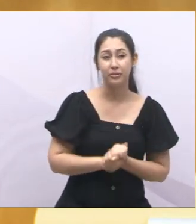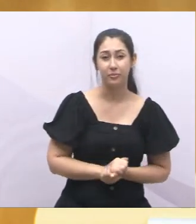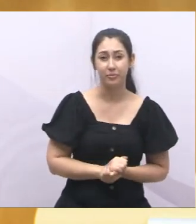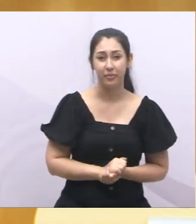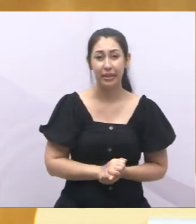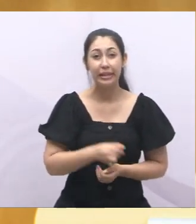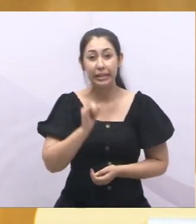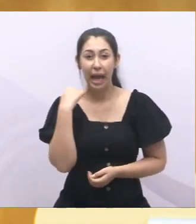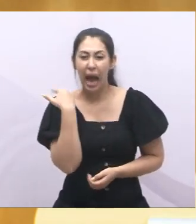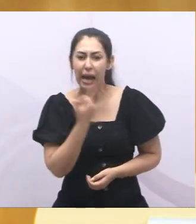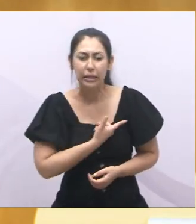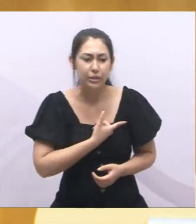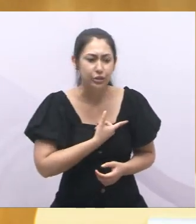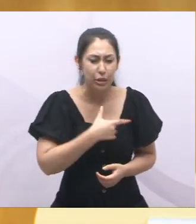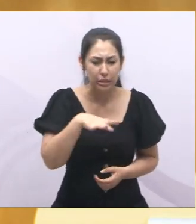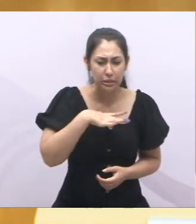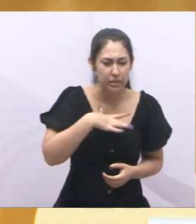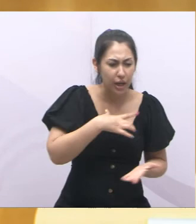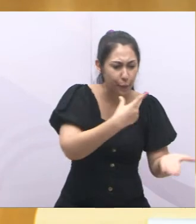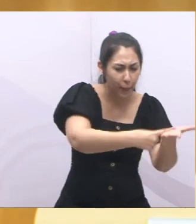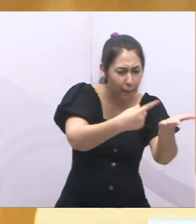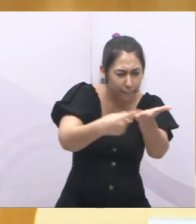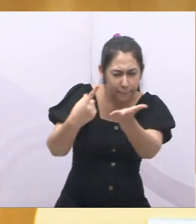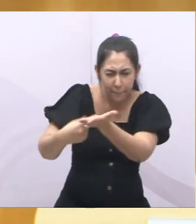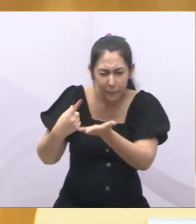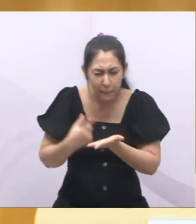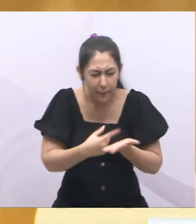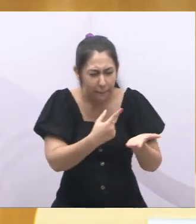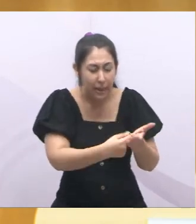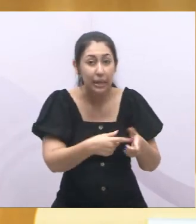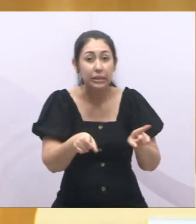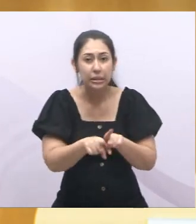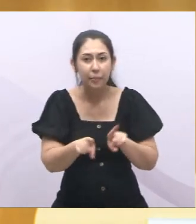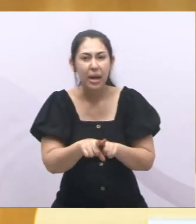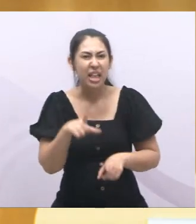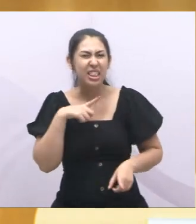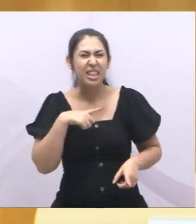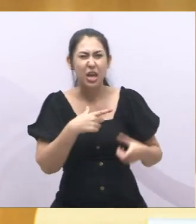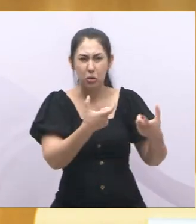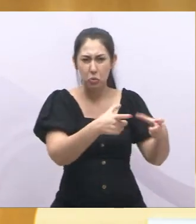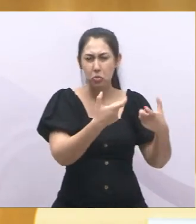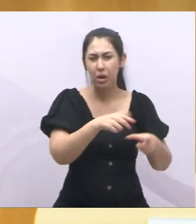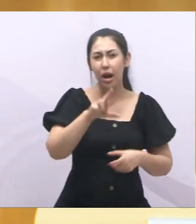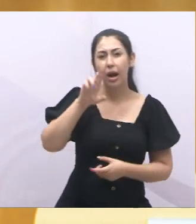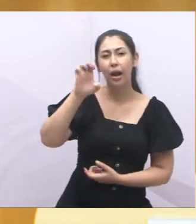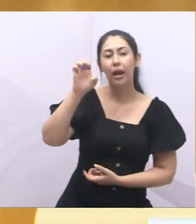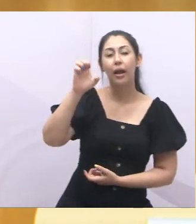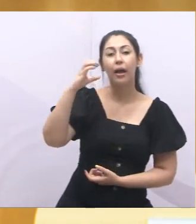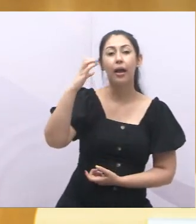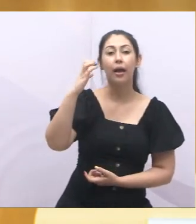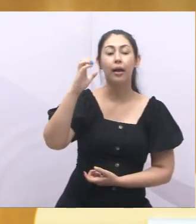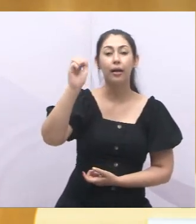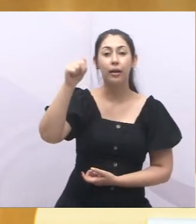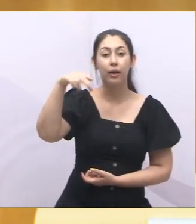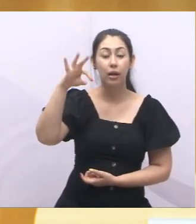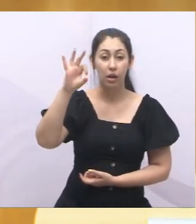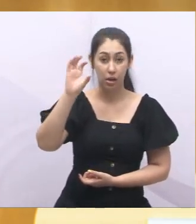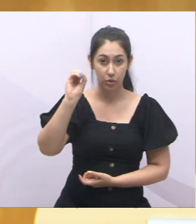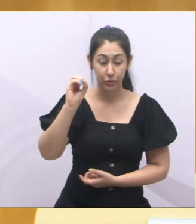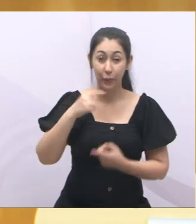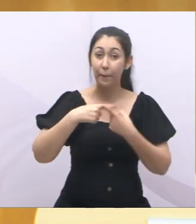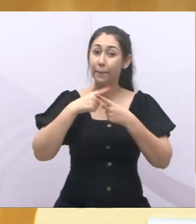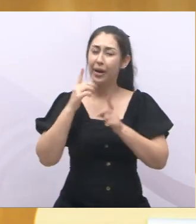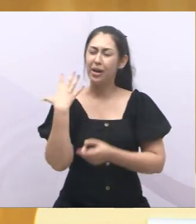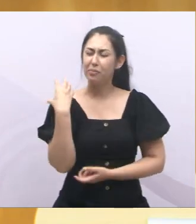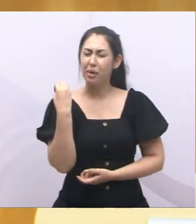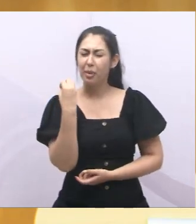toda a nossa cidade, vos convido para ir lá no distante Recantos. Mas eu espero que essa